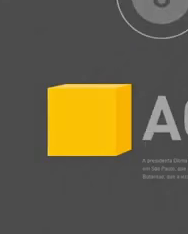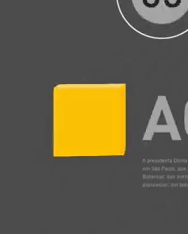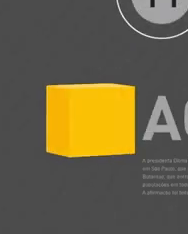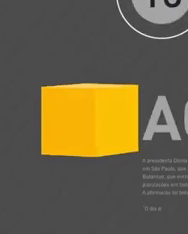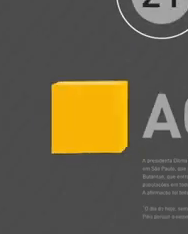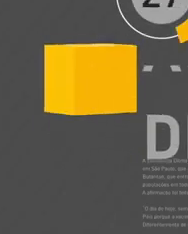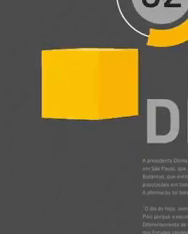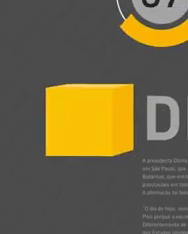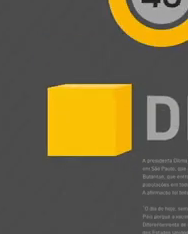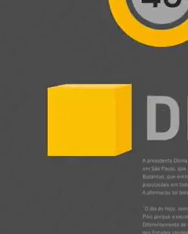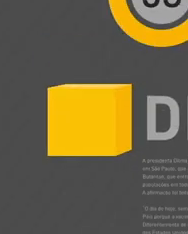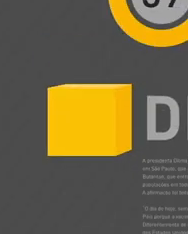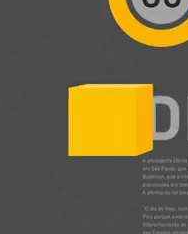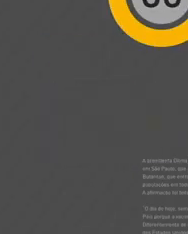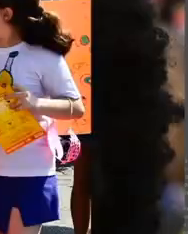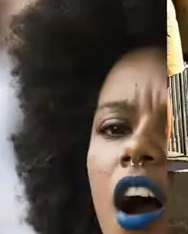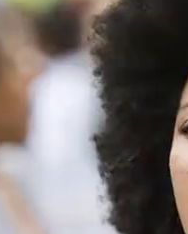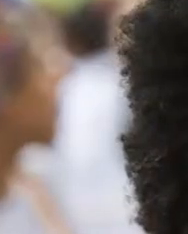o